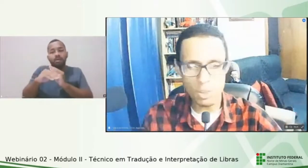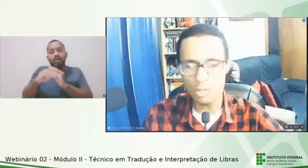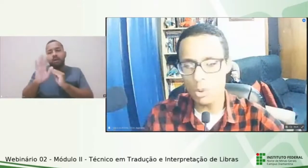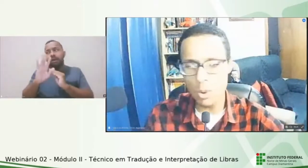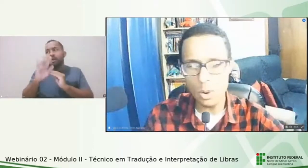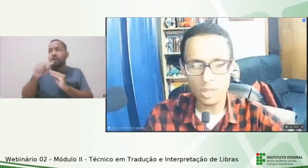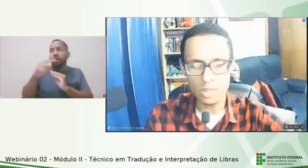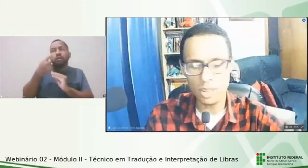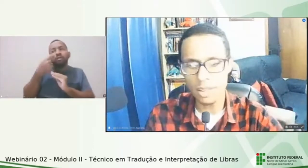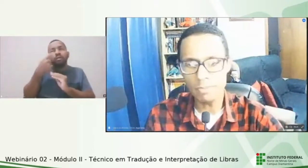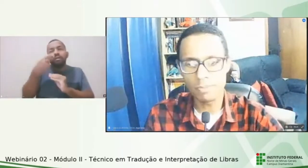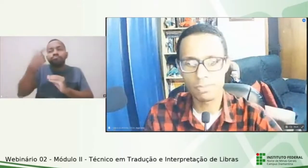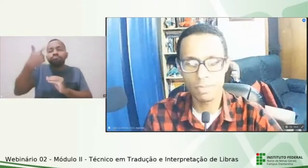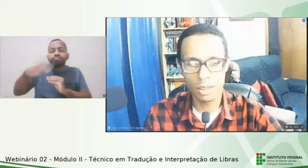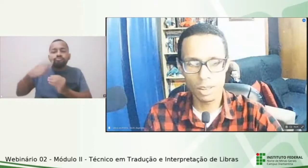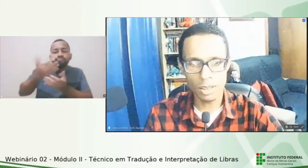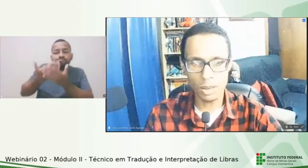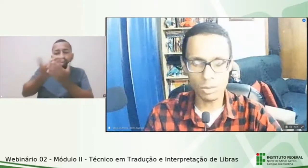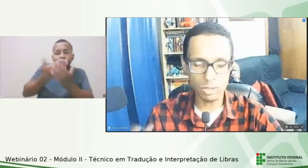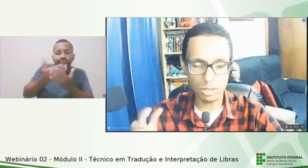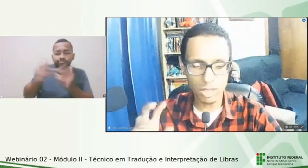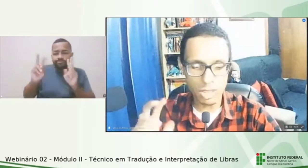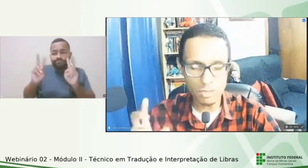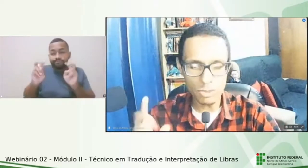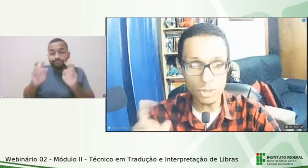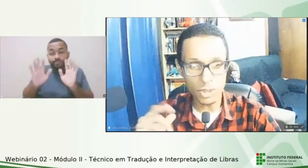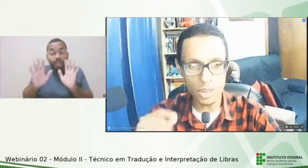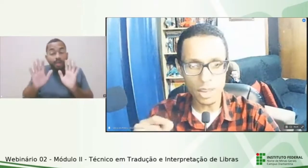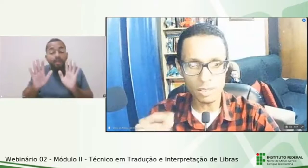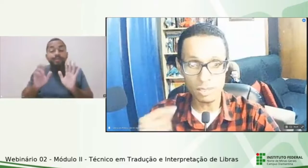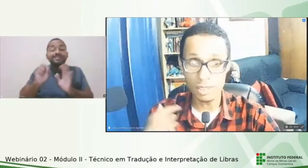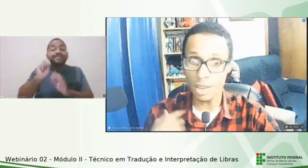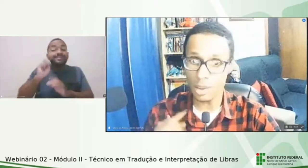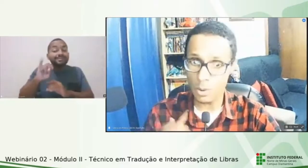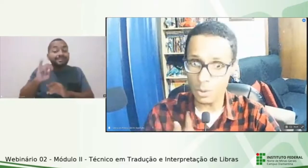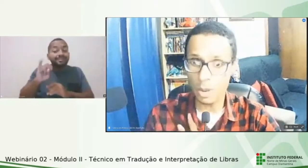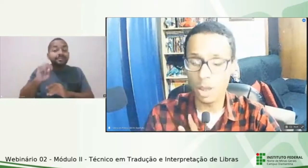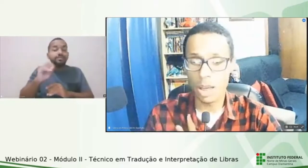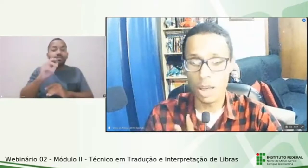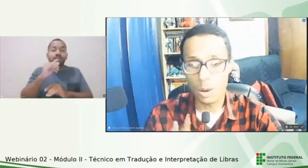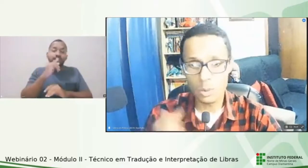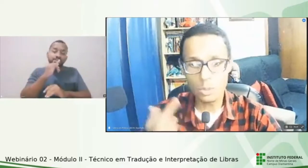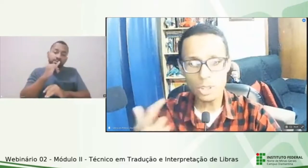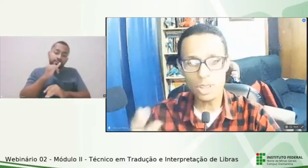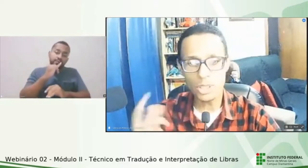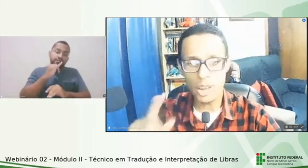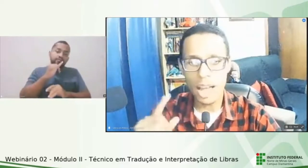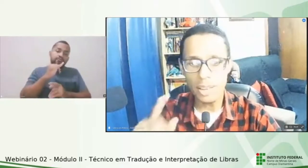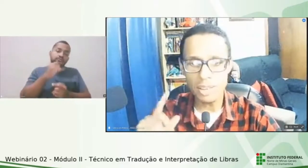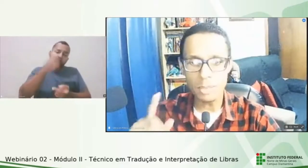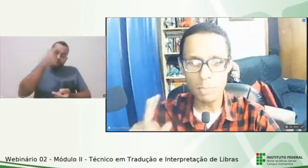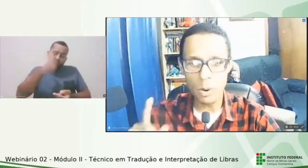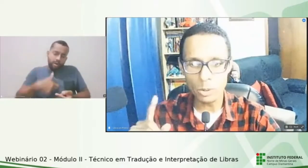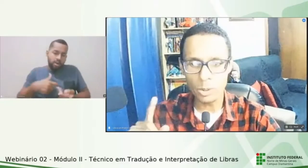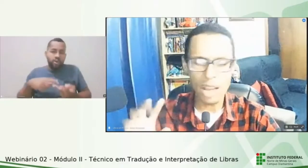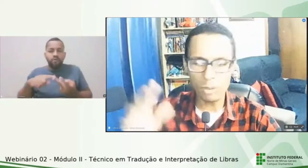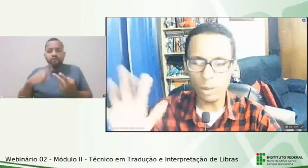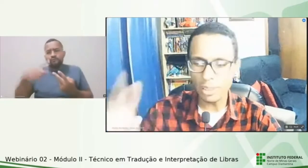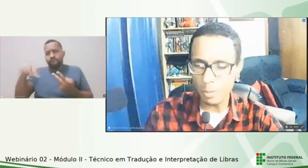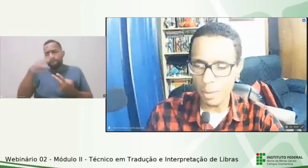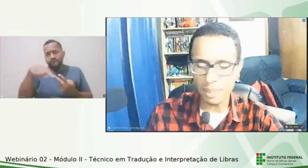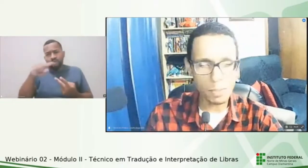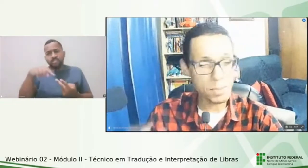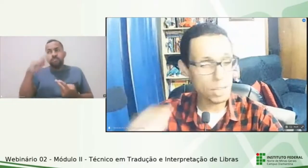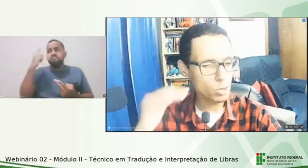revendo algumas coisas, né? Então, se você, se eu algum dia chegar nesse ponto, né? Ah, eu vou